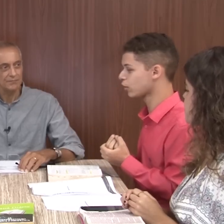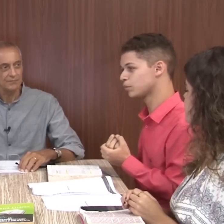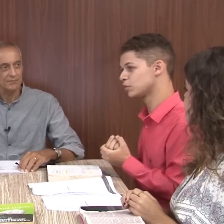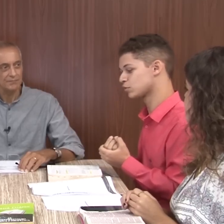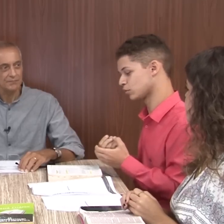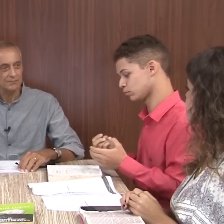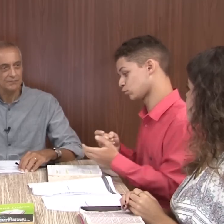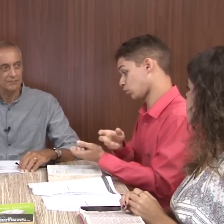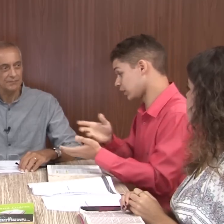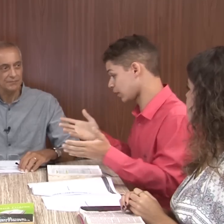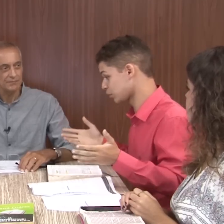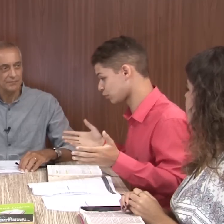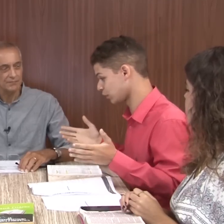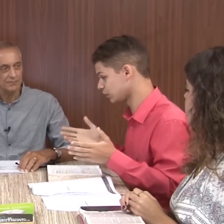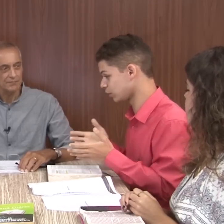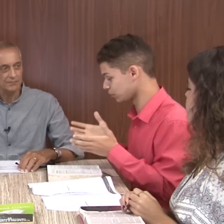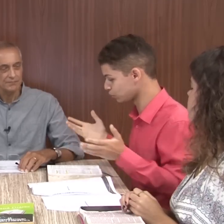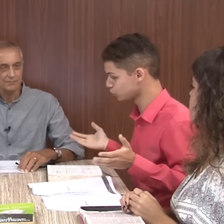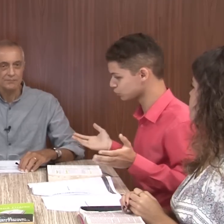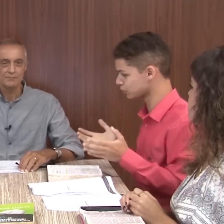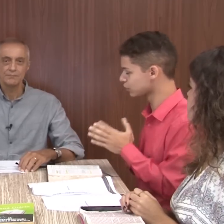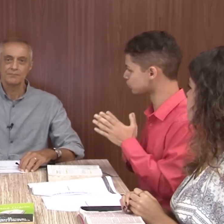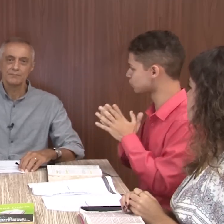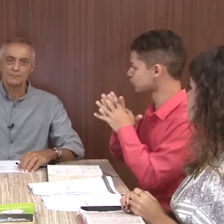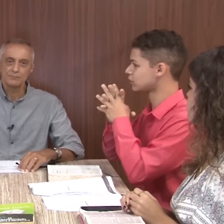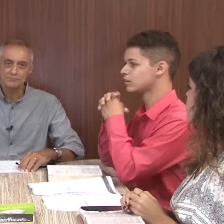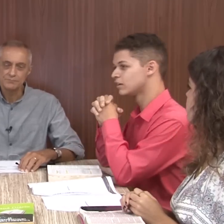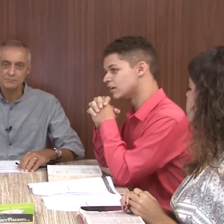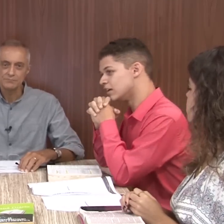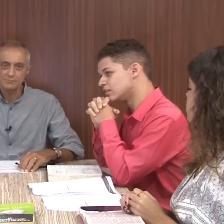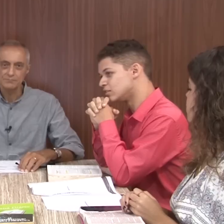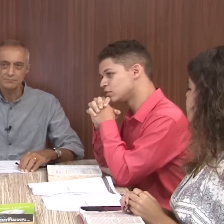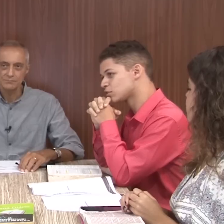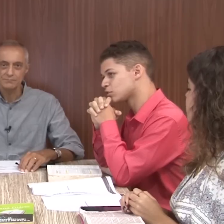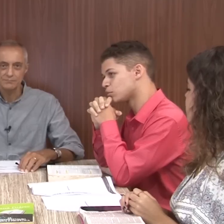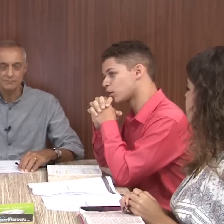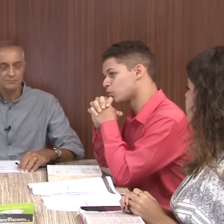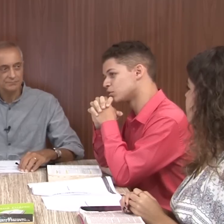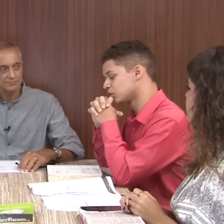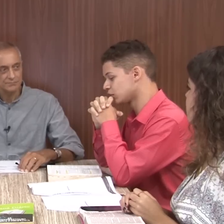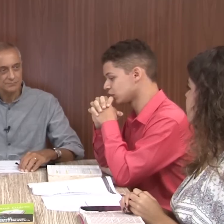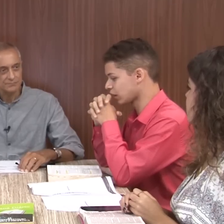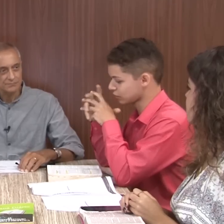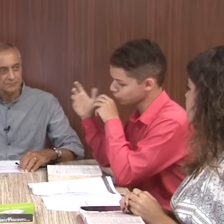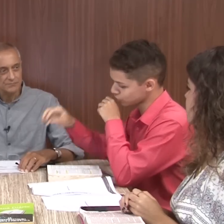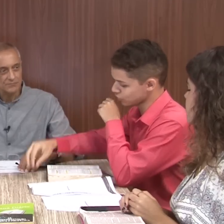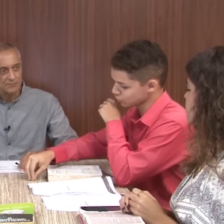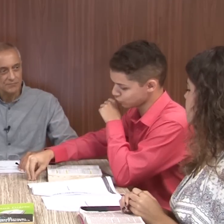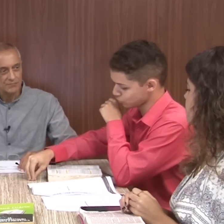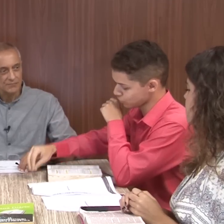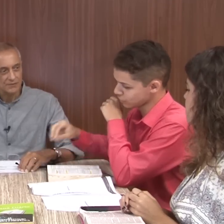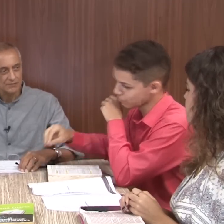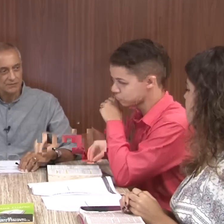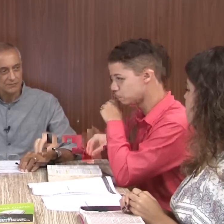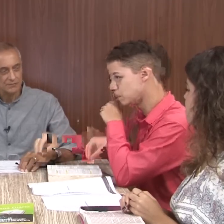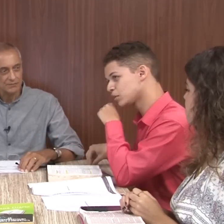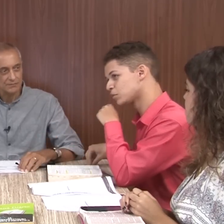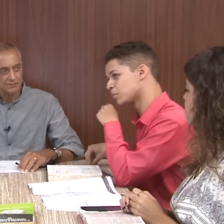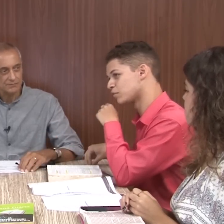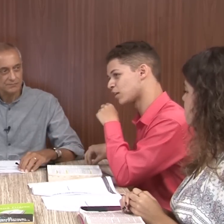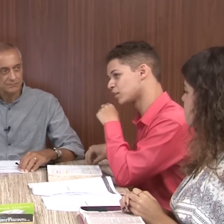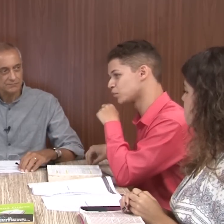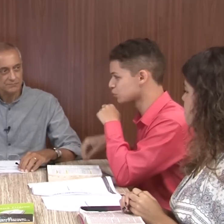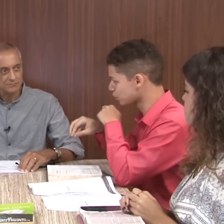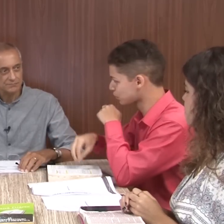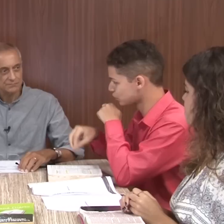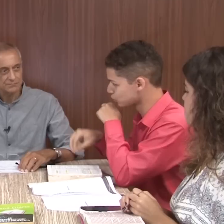que realmente, historicamente falando, é muitos anos, existe uma coisa que até Moisés falou, mas que Pedro